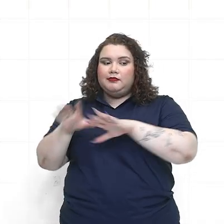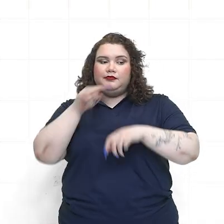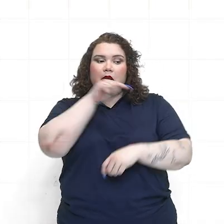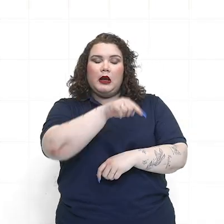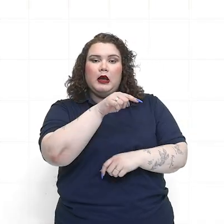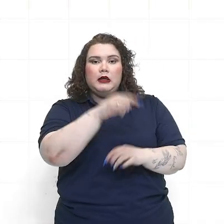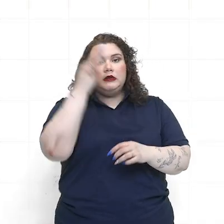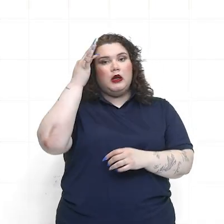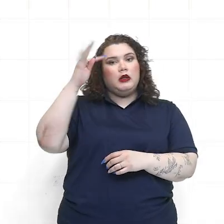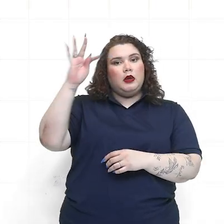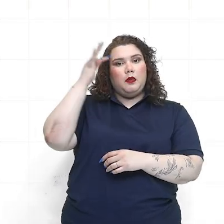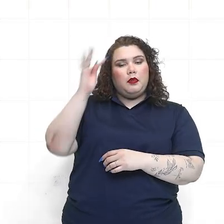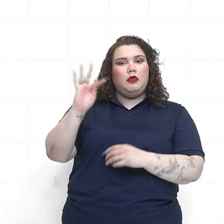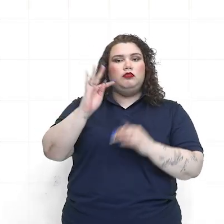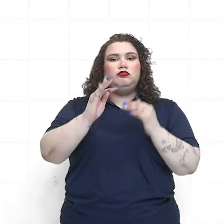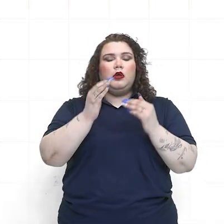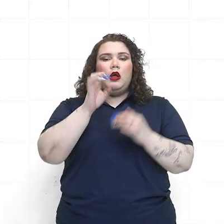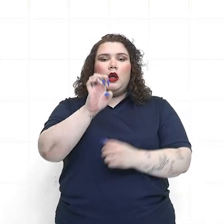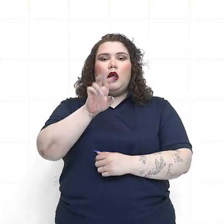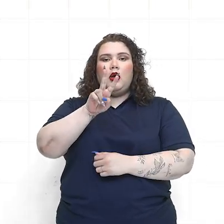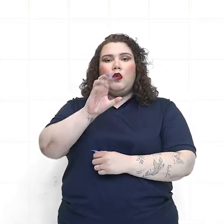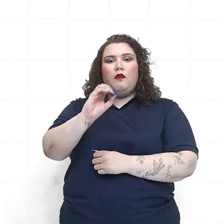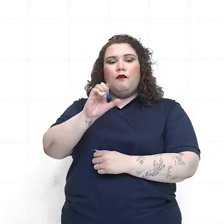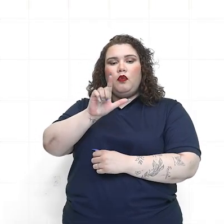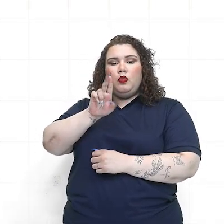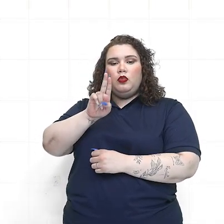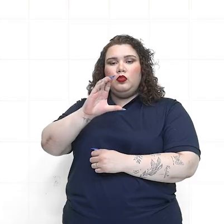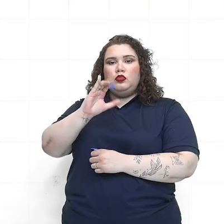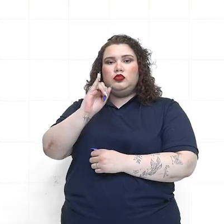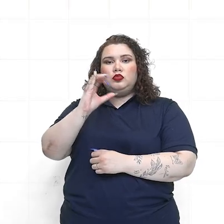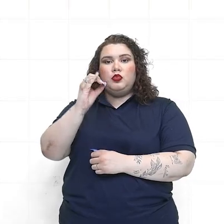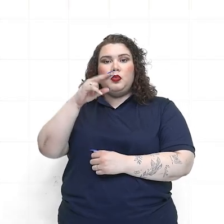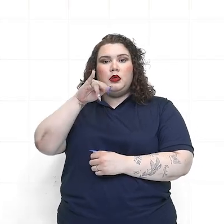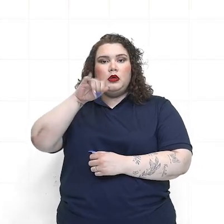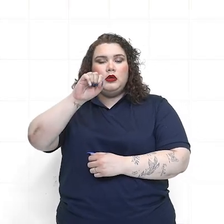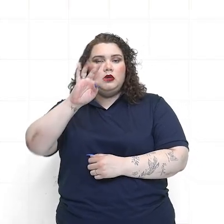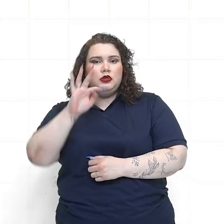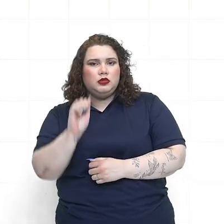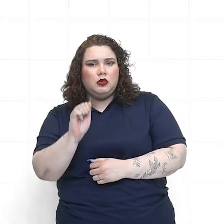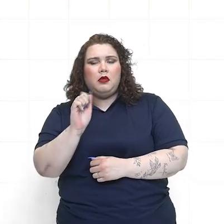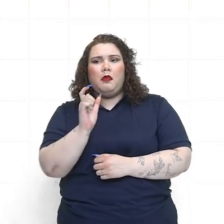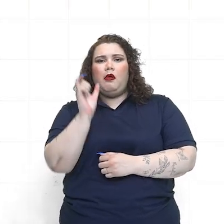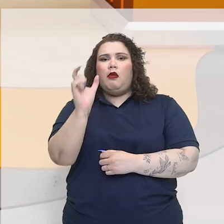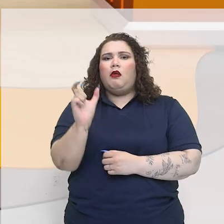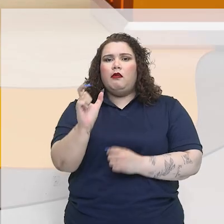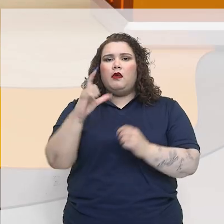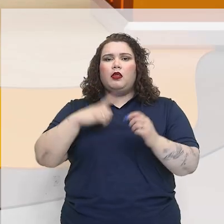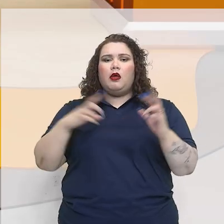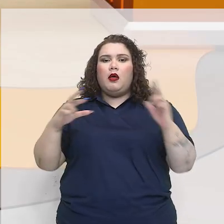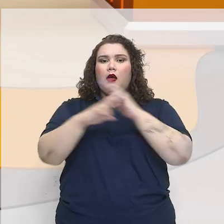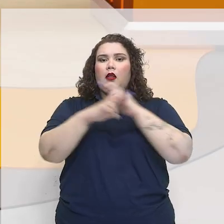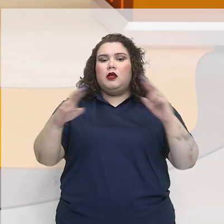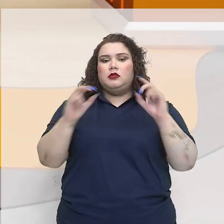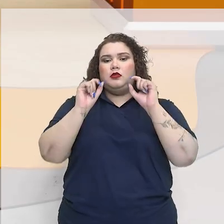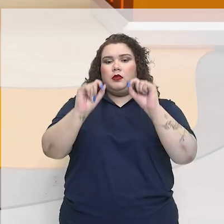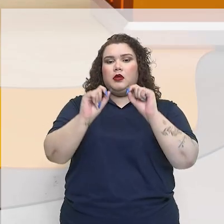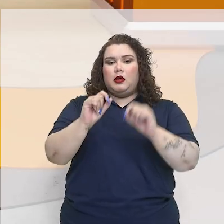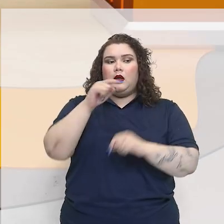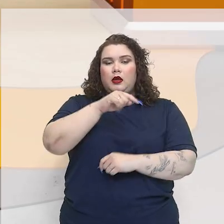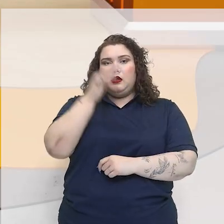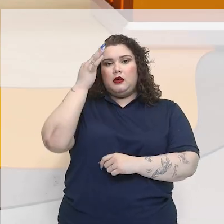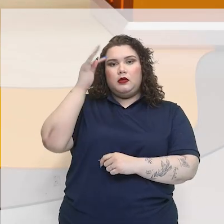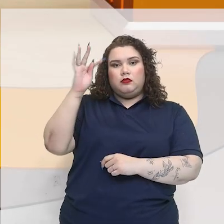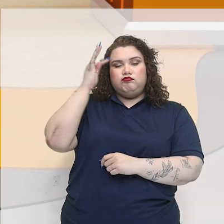a teoria evolucionista, onde o grande nome, então, aí, né, ligado a essa teoria vai ser, então, o